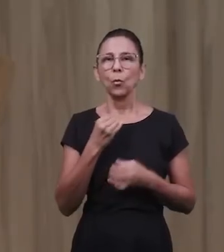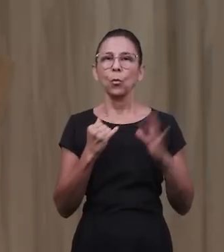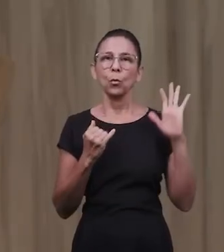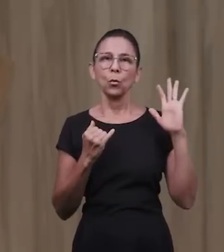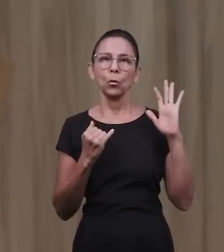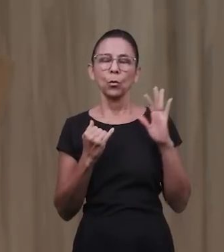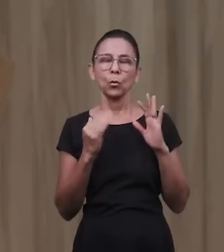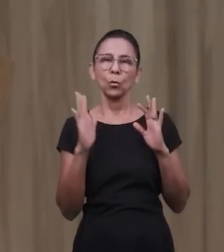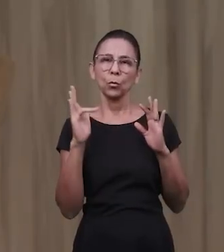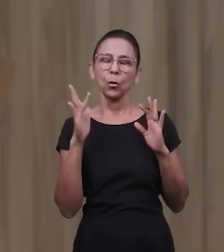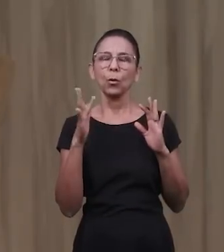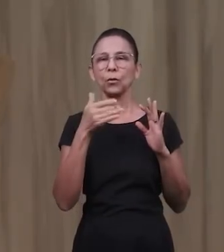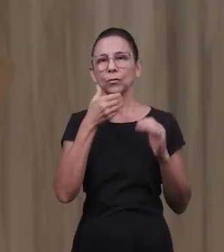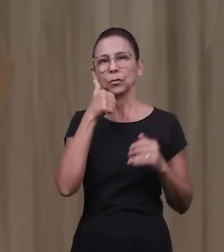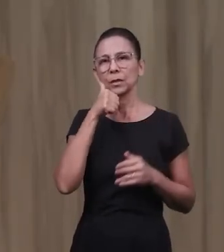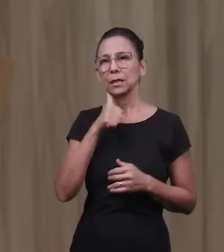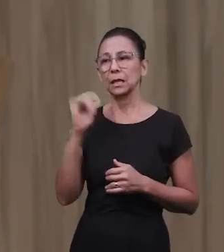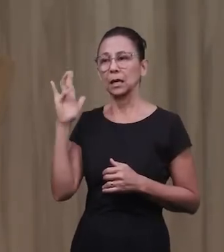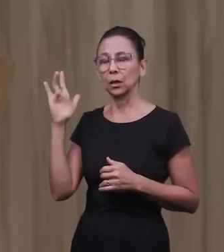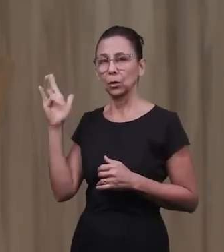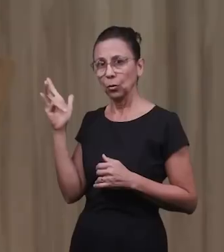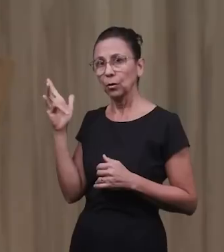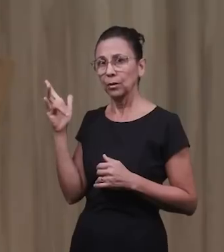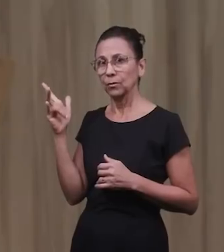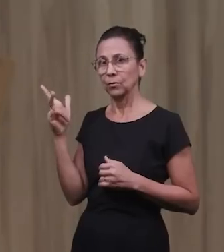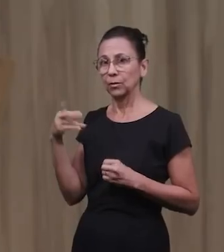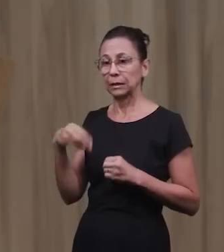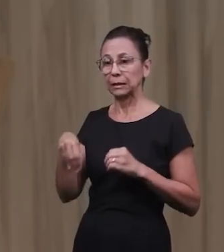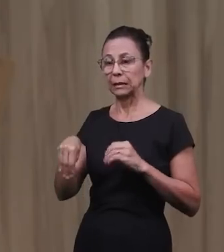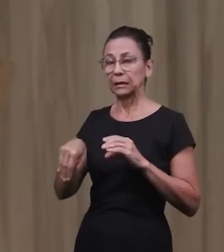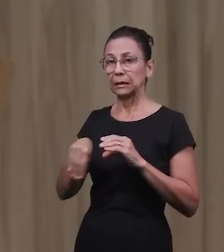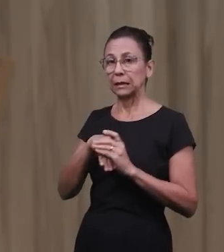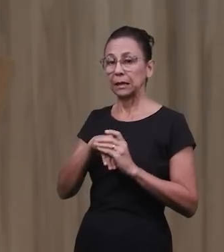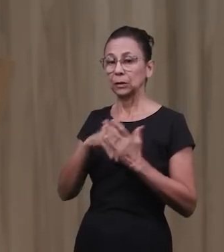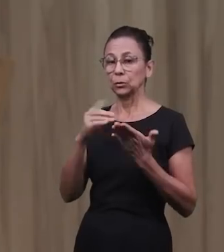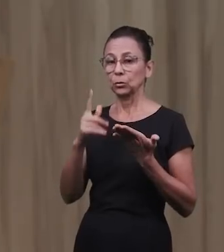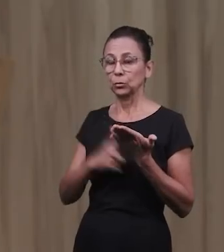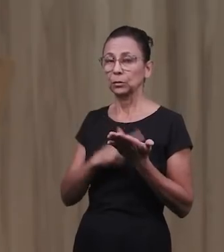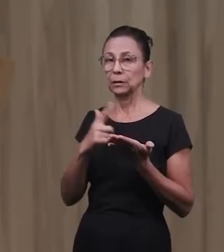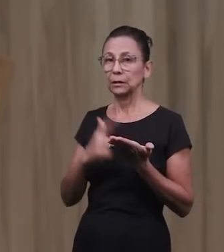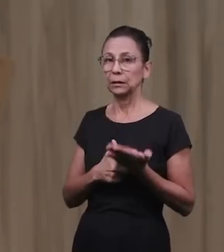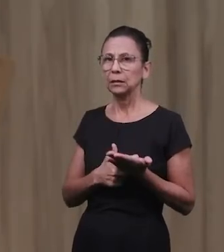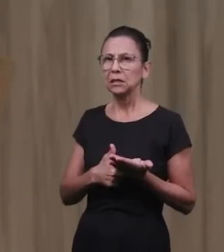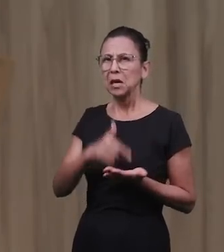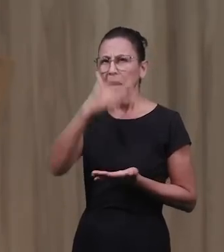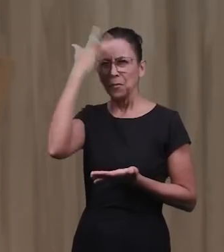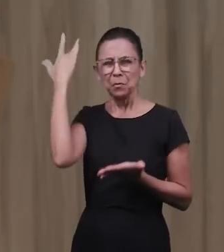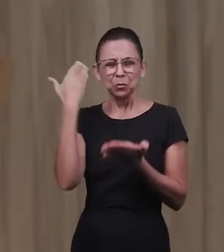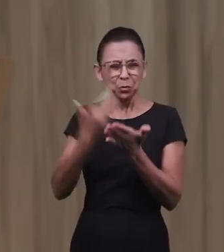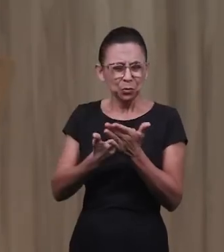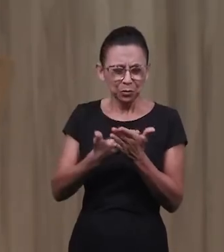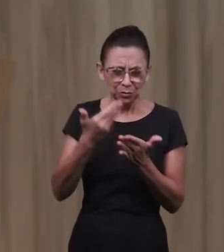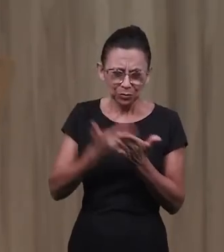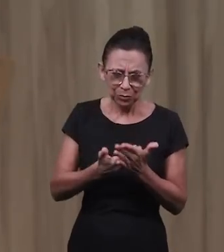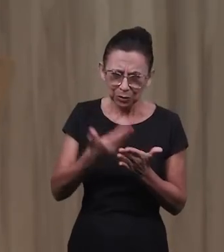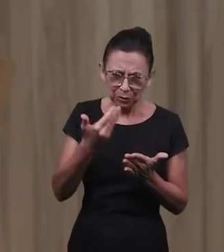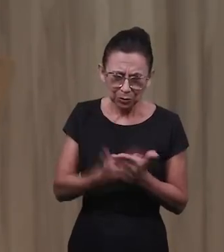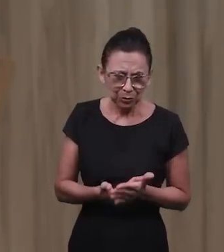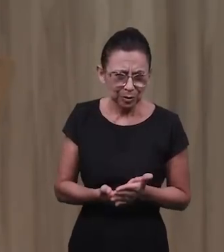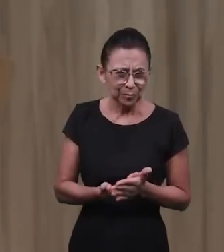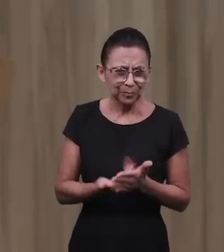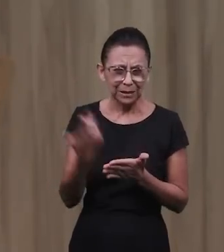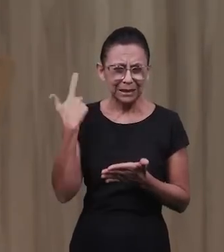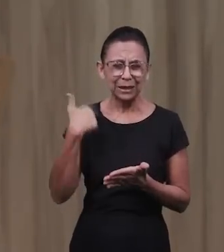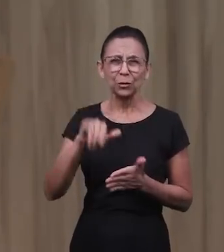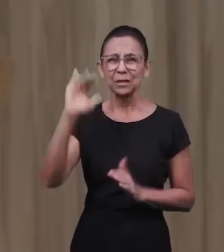uma noiva é travado ao longo de seus capítulos, muitos estudiosos da Bíblia não conseguem compreender